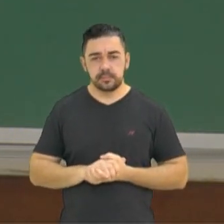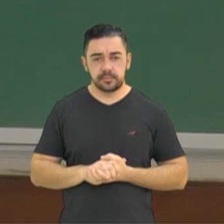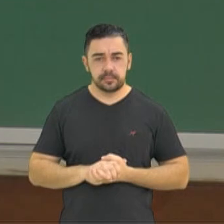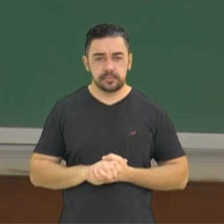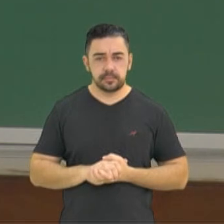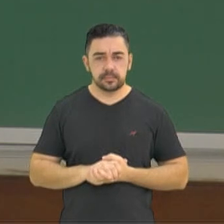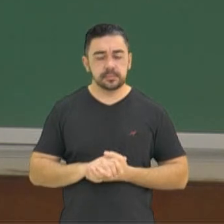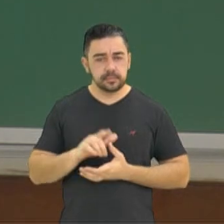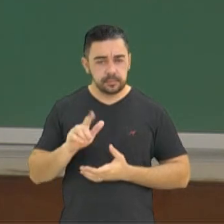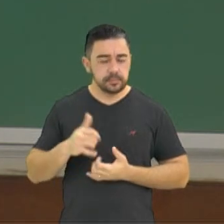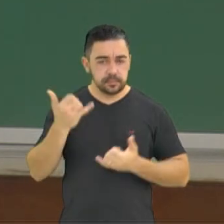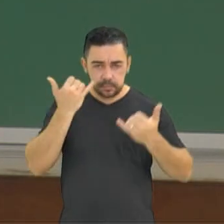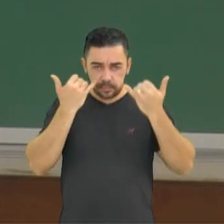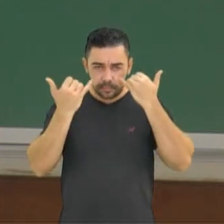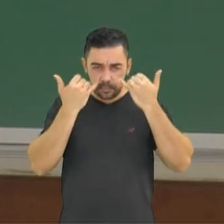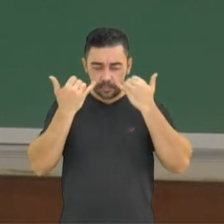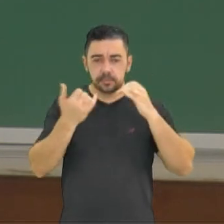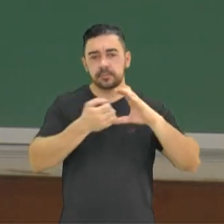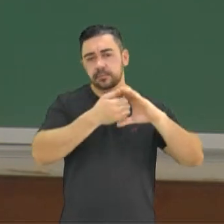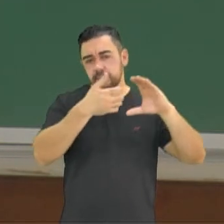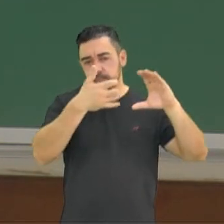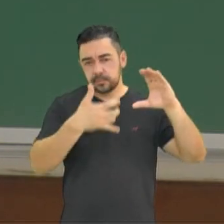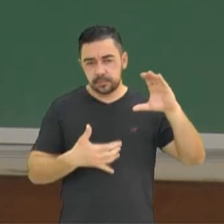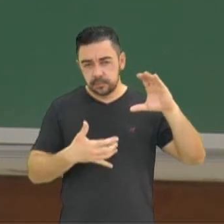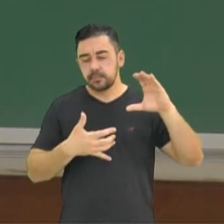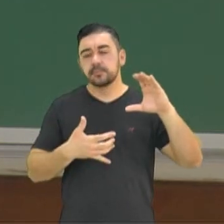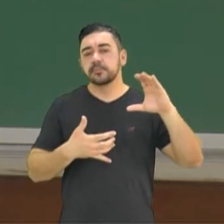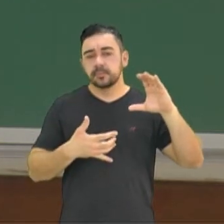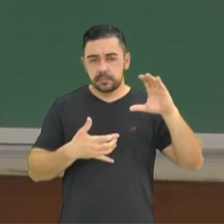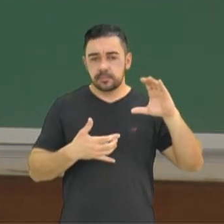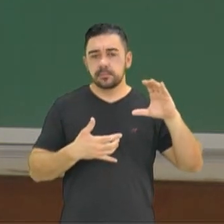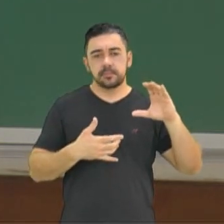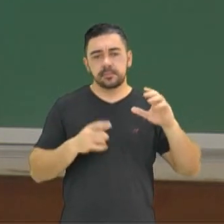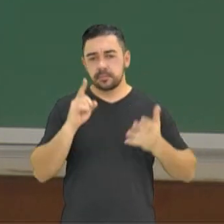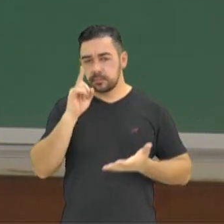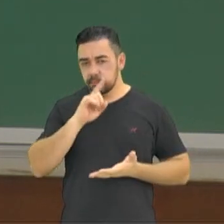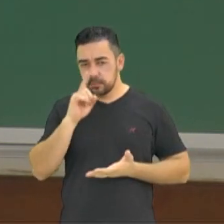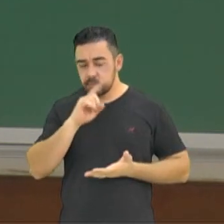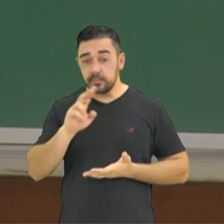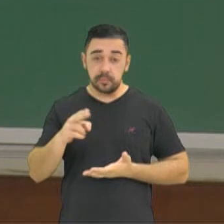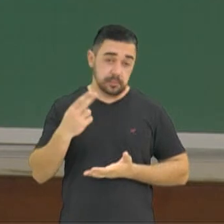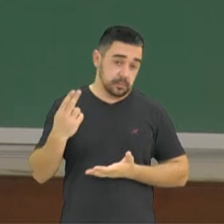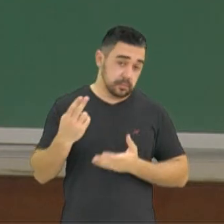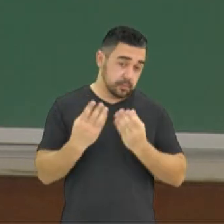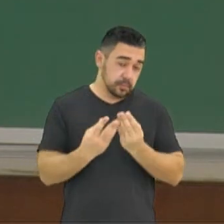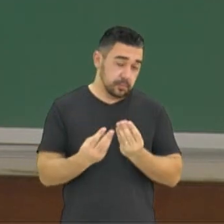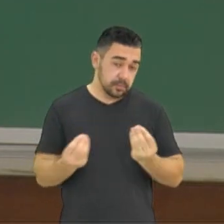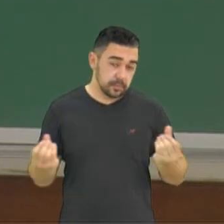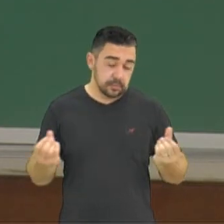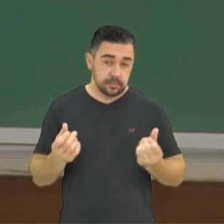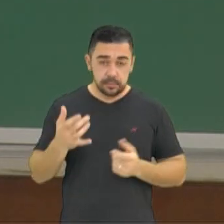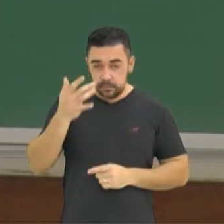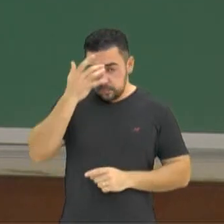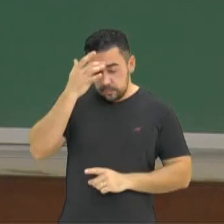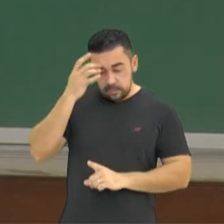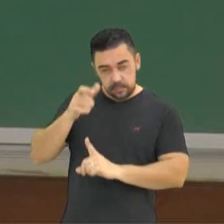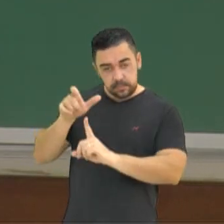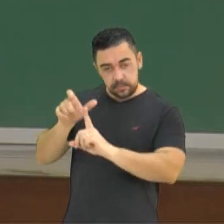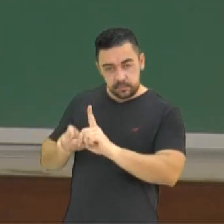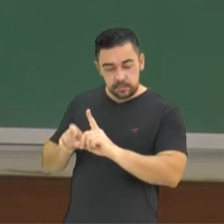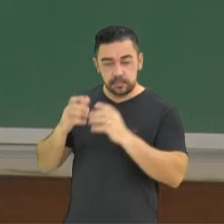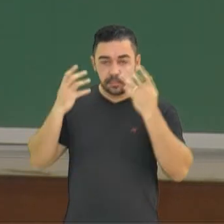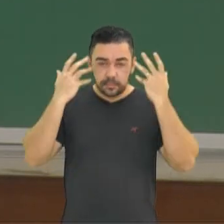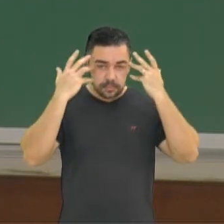dar informações sobre as características, defeitos ou qualidades de uma pessoa,